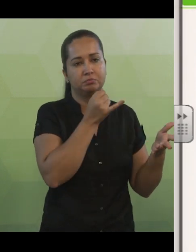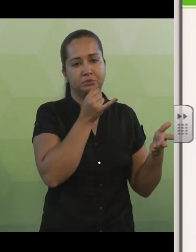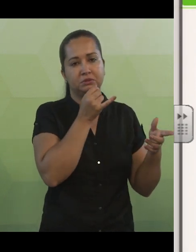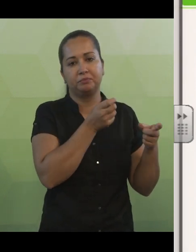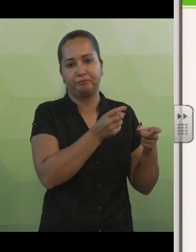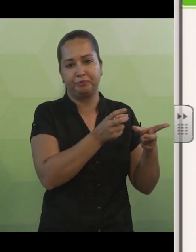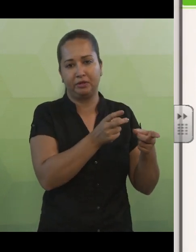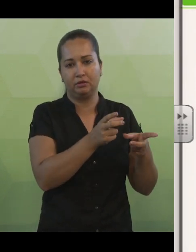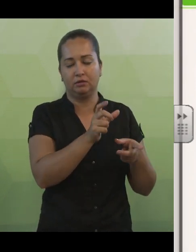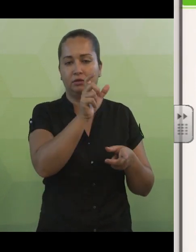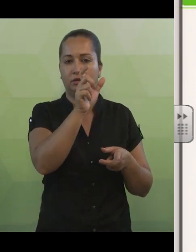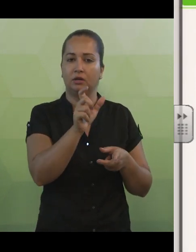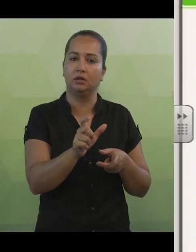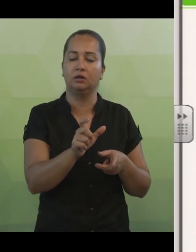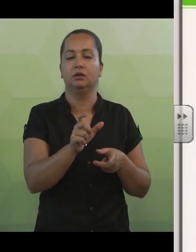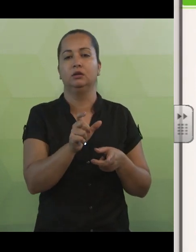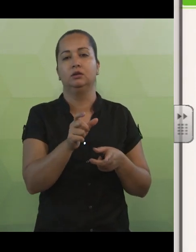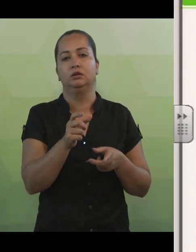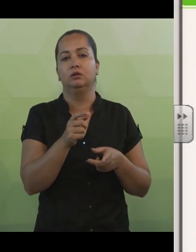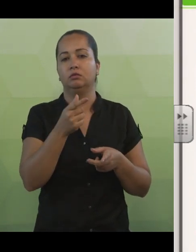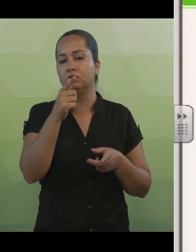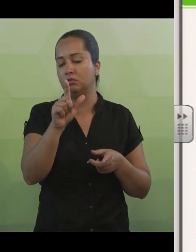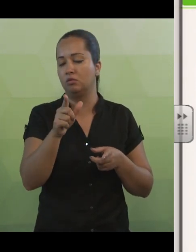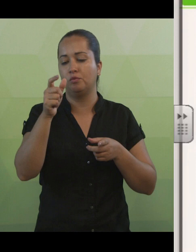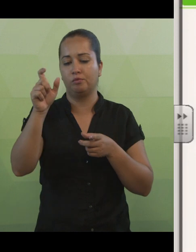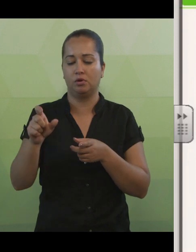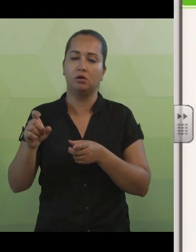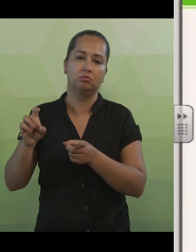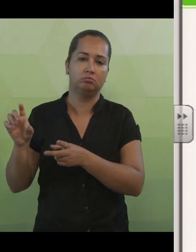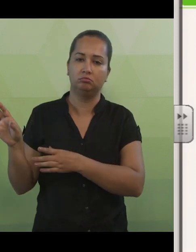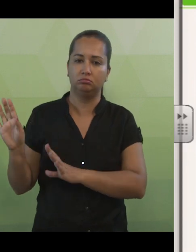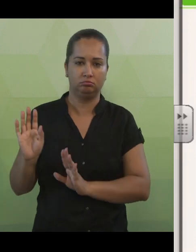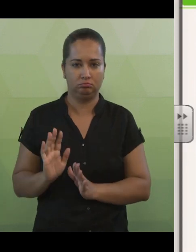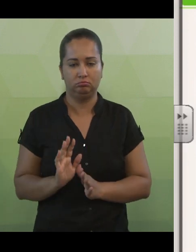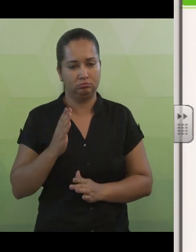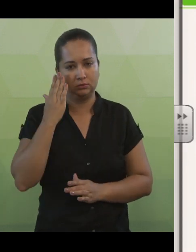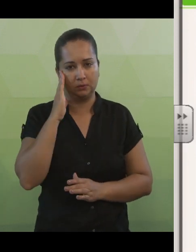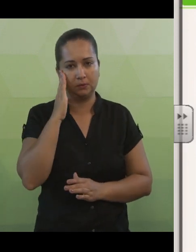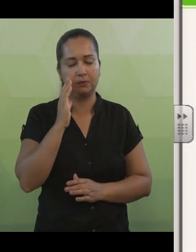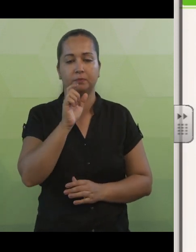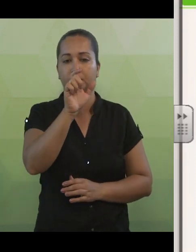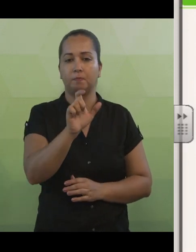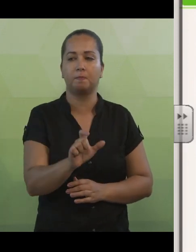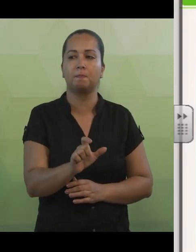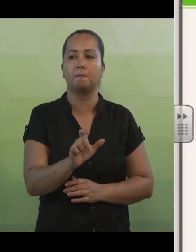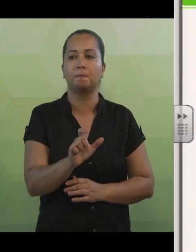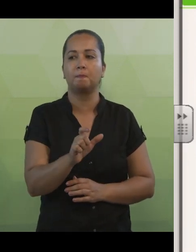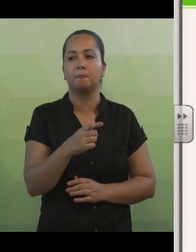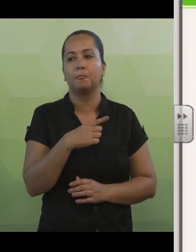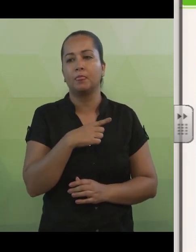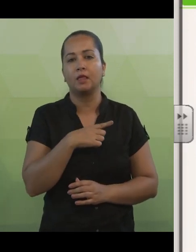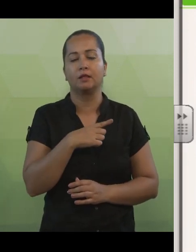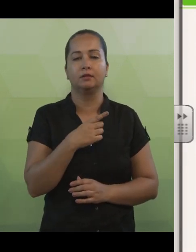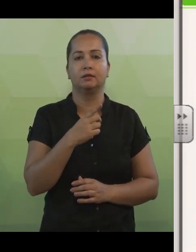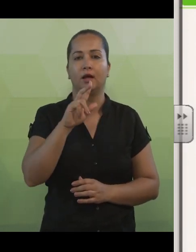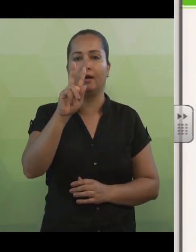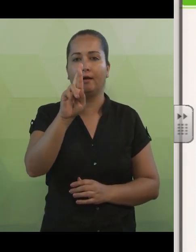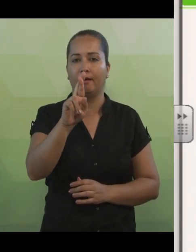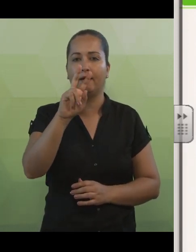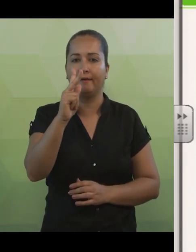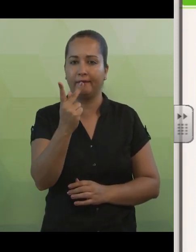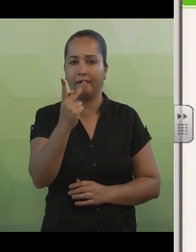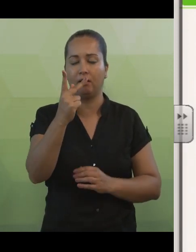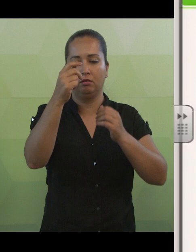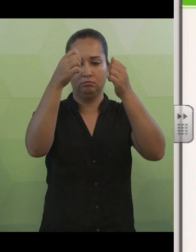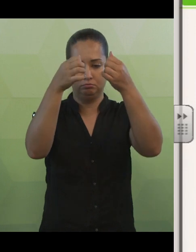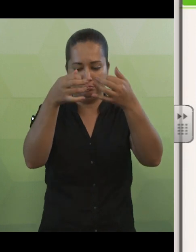vendas. E aqui, as tabelas que estão relacionadas às vendas. Esquema 2, RH, e aqui todas